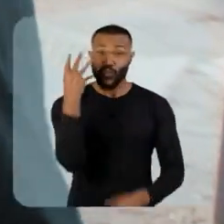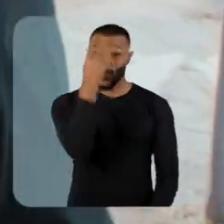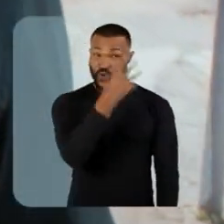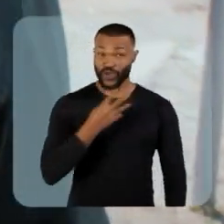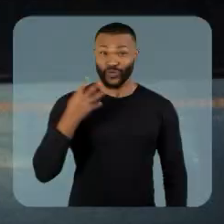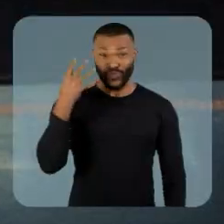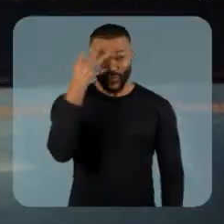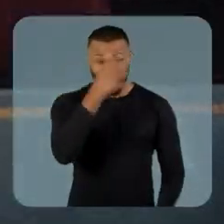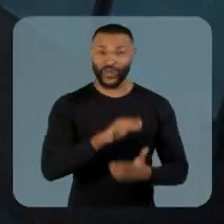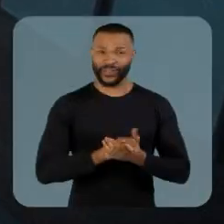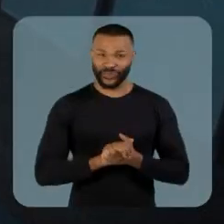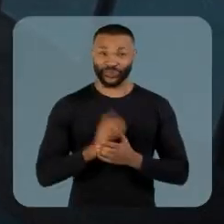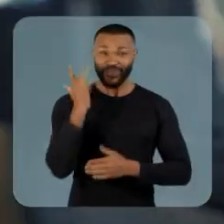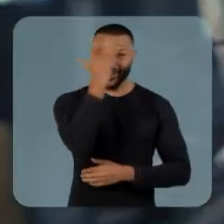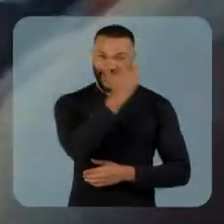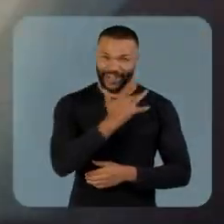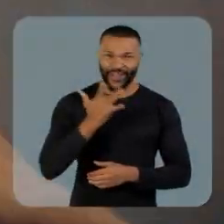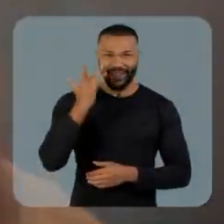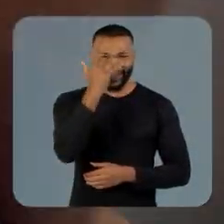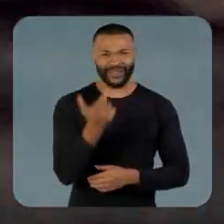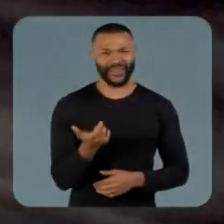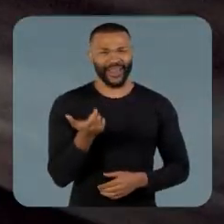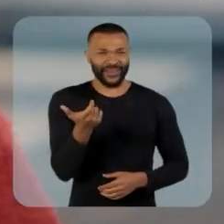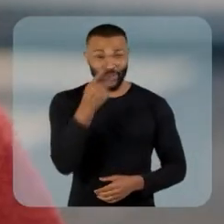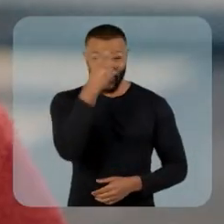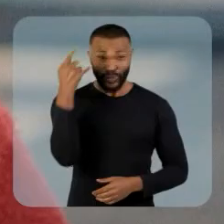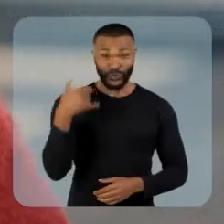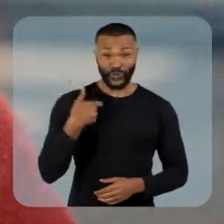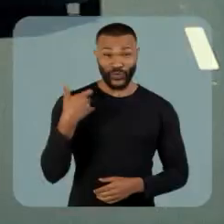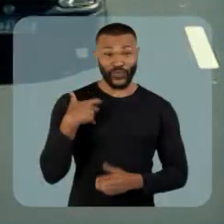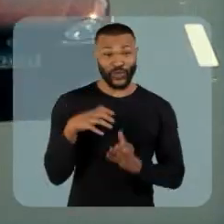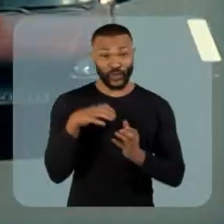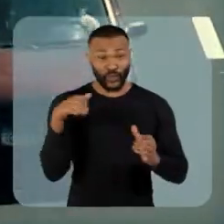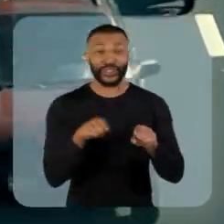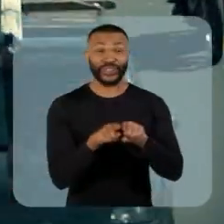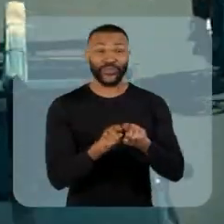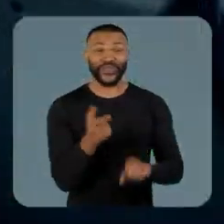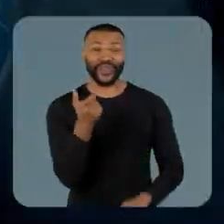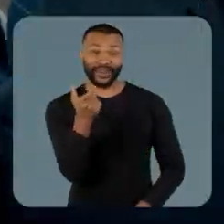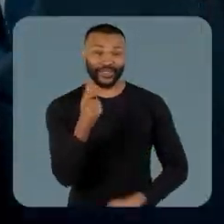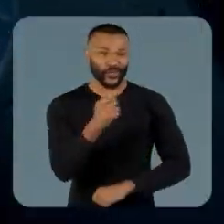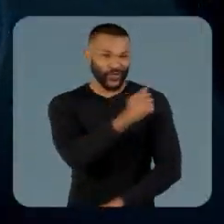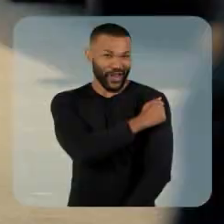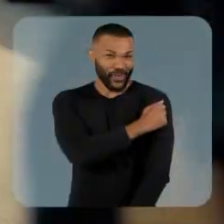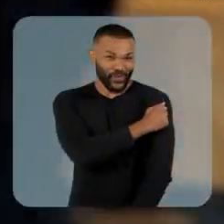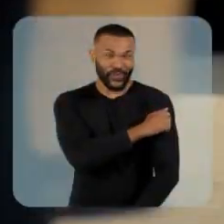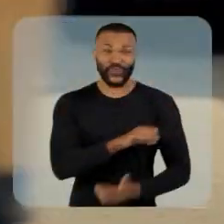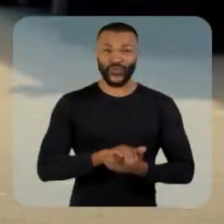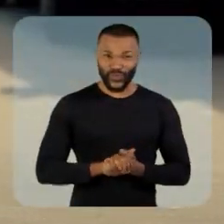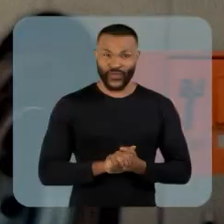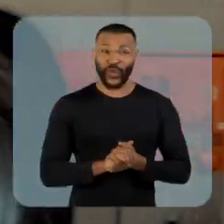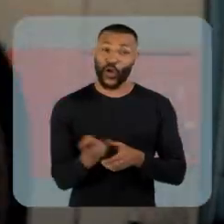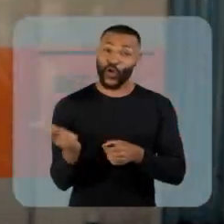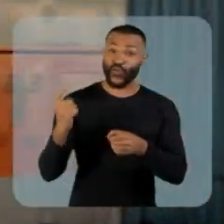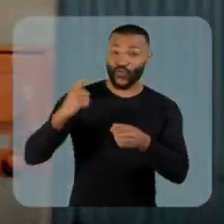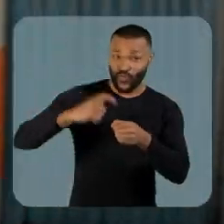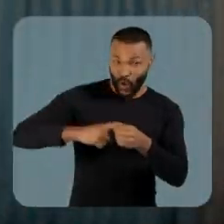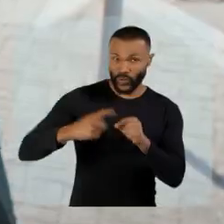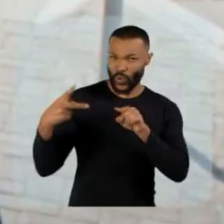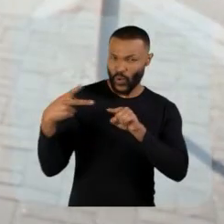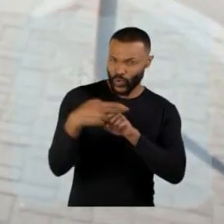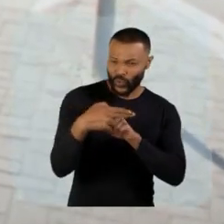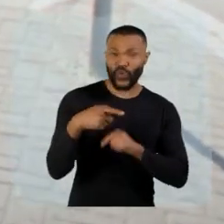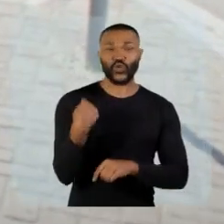de 4 horas. Haddad é passe livre do idoso e passe metropolitano do estudante. Nós vamos retomar o que eles